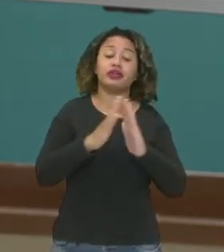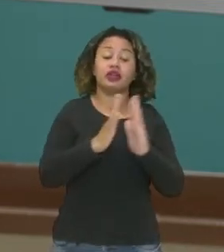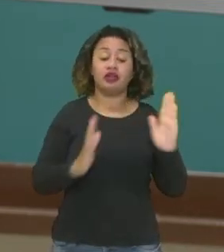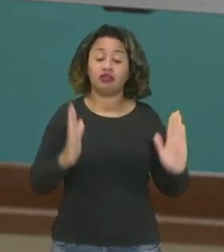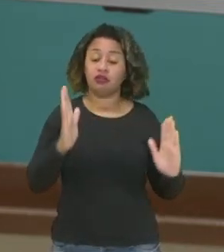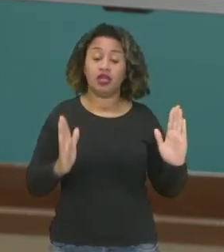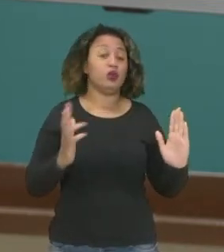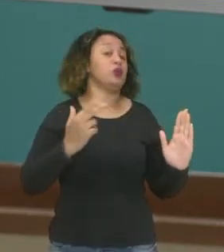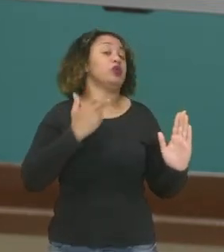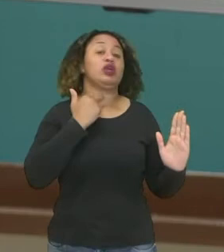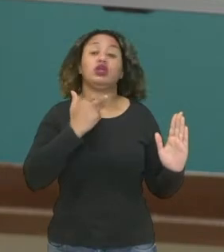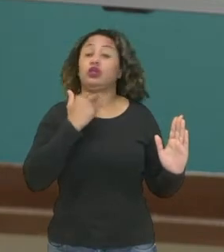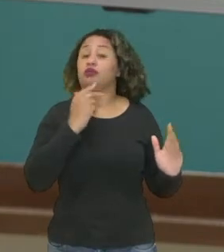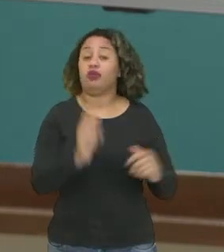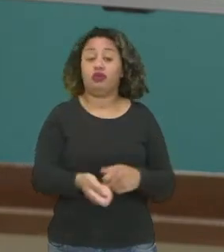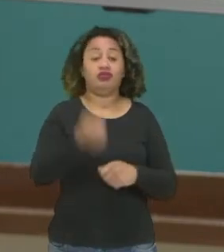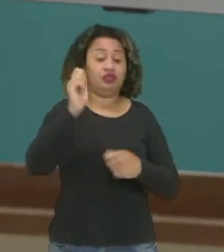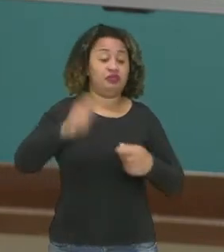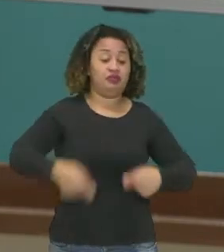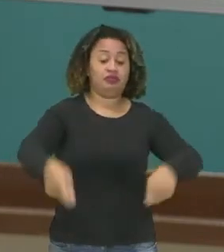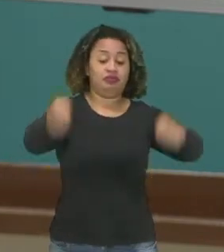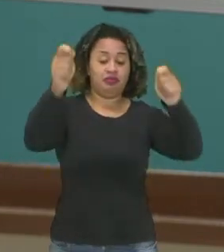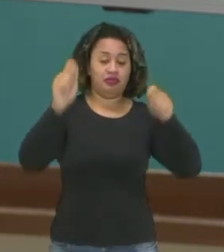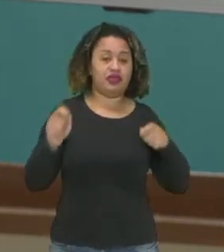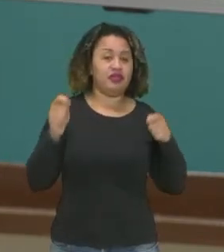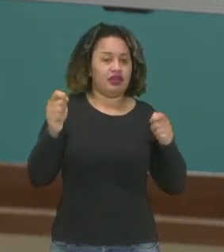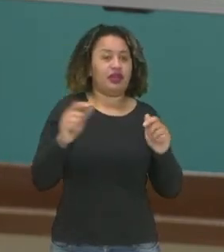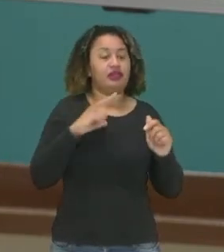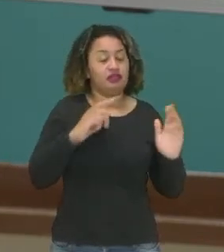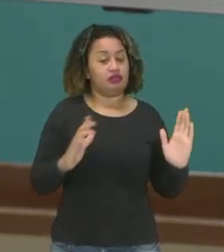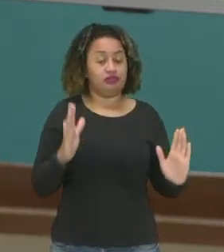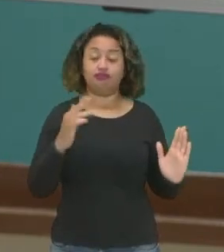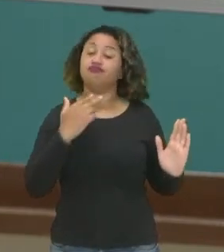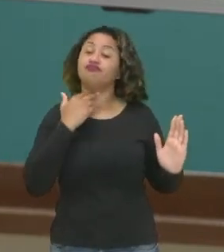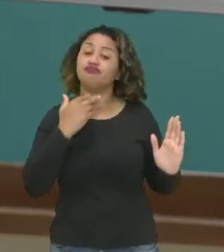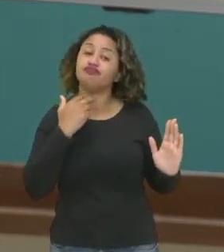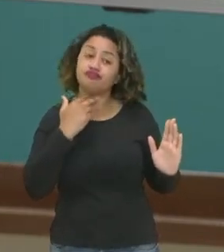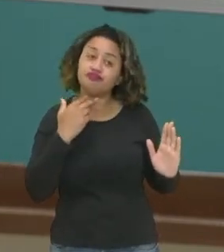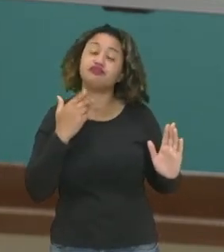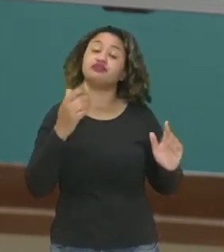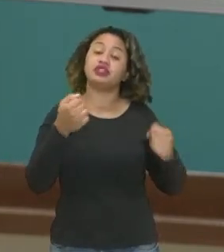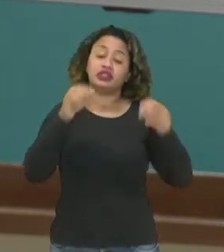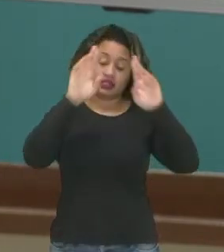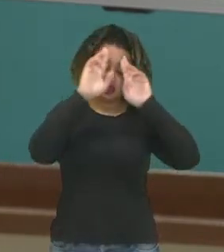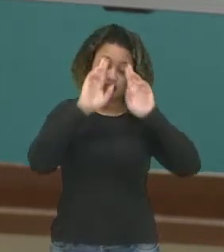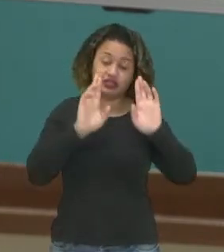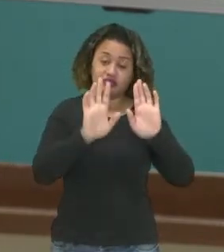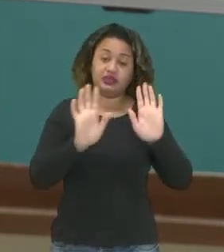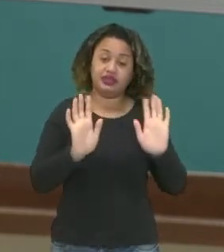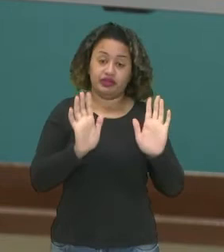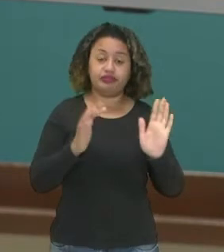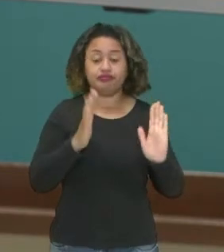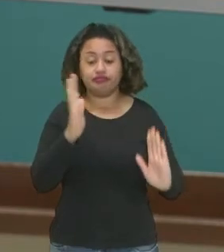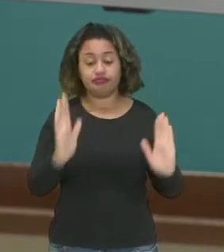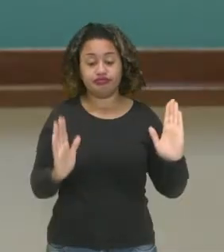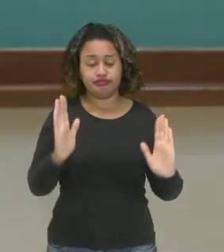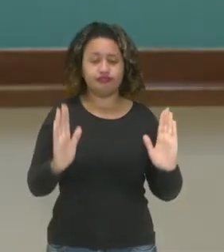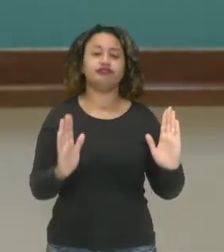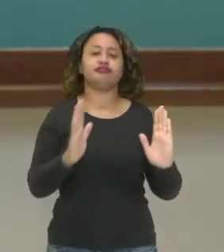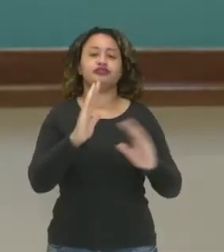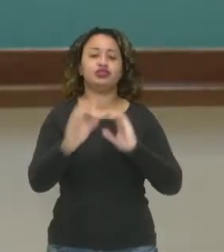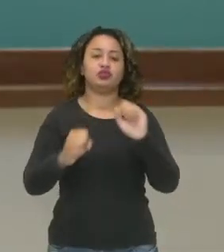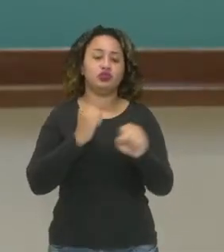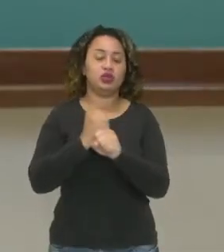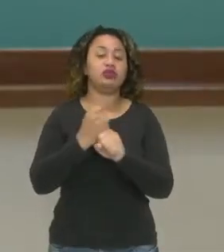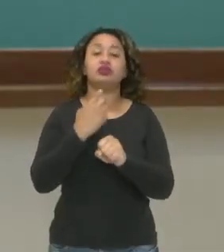do ciclo lá do peixe, e daí você vai respeitar aquilo. Portanto, né, essa